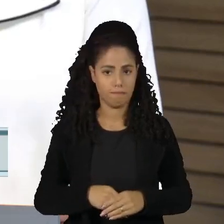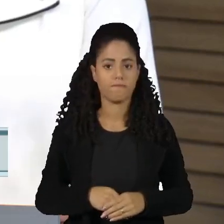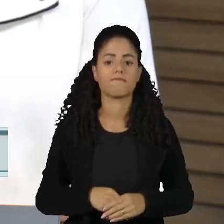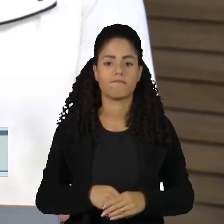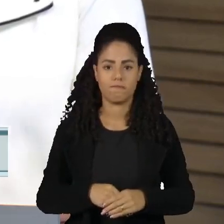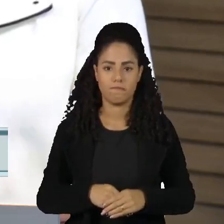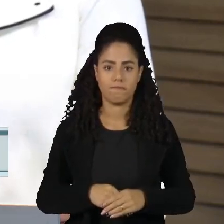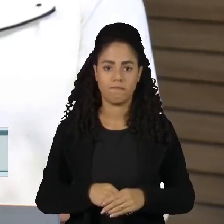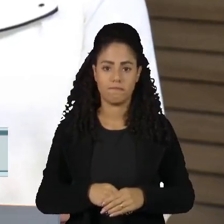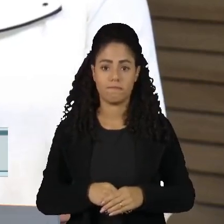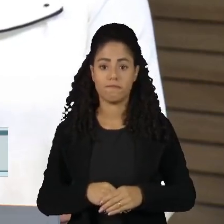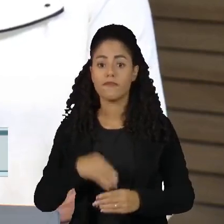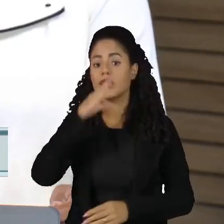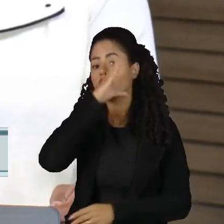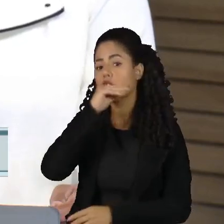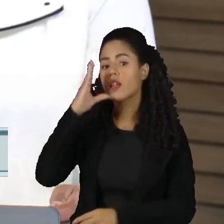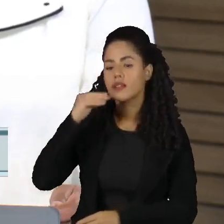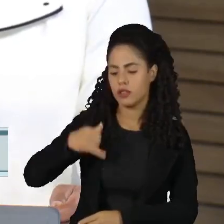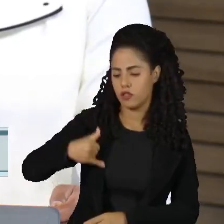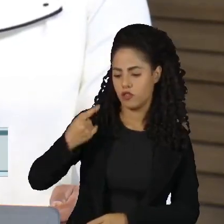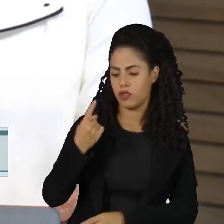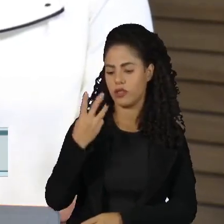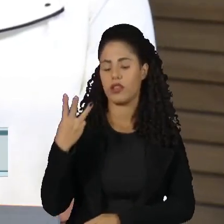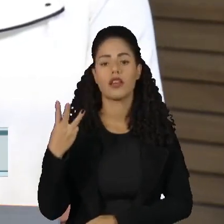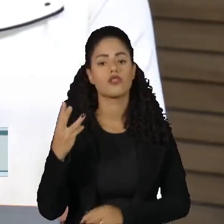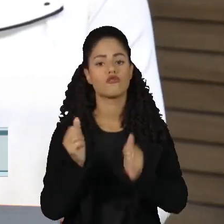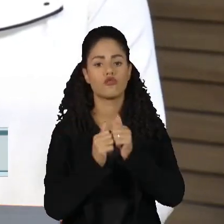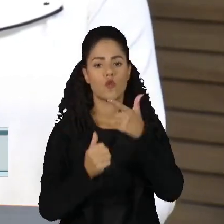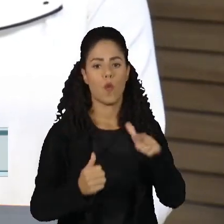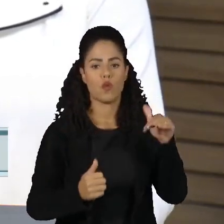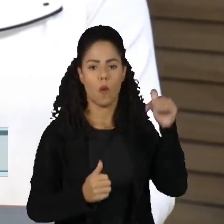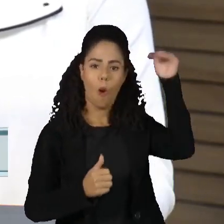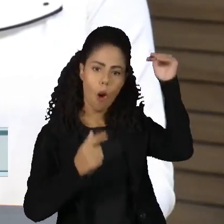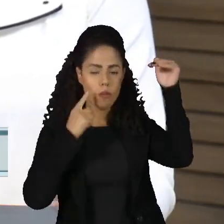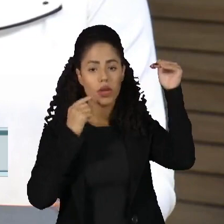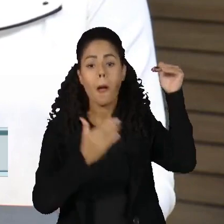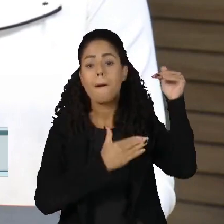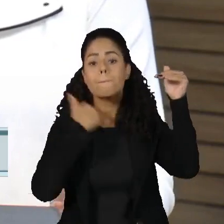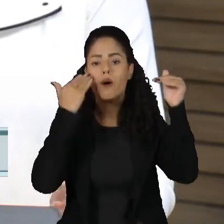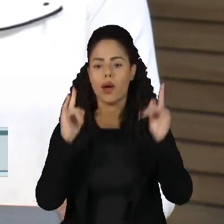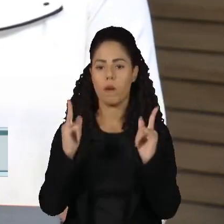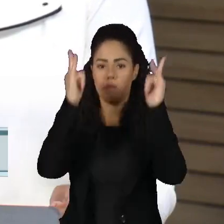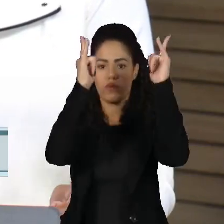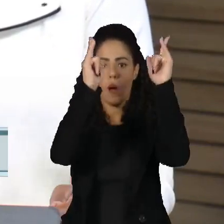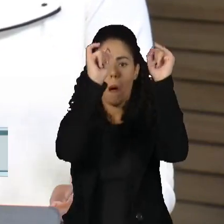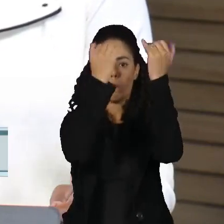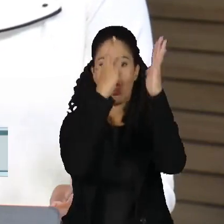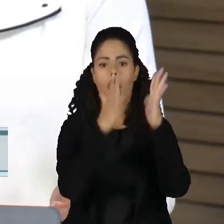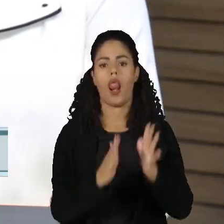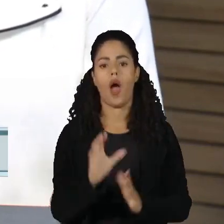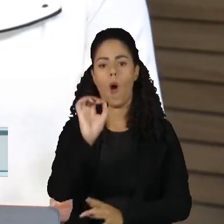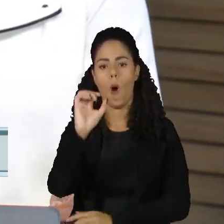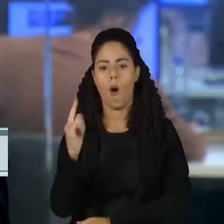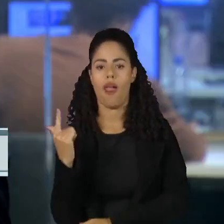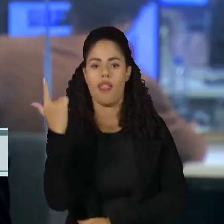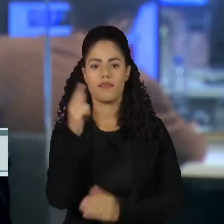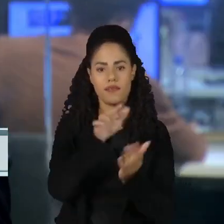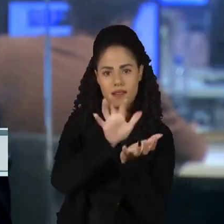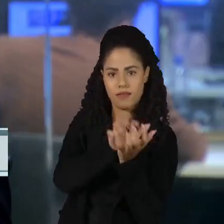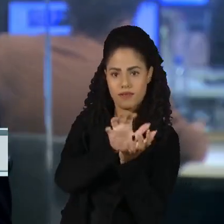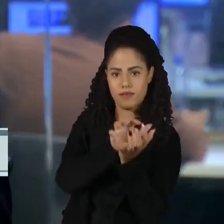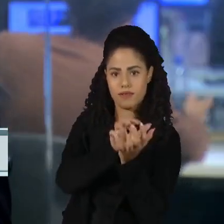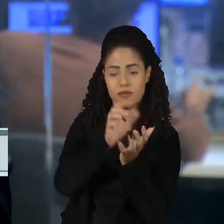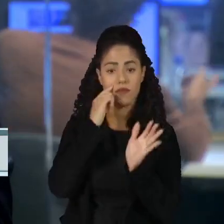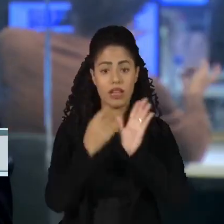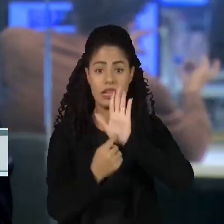Um adolescente de 13 anos e um homem morreram no desabamento de um edifício em Olinda, Grande Recife.